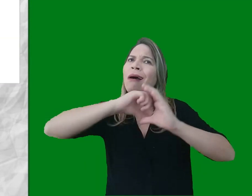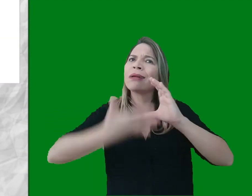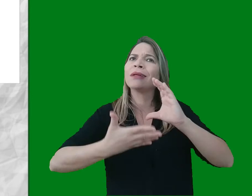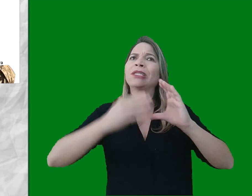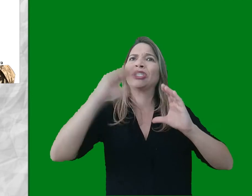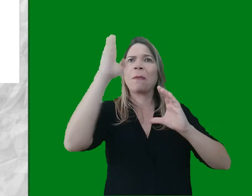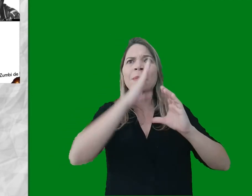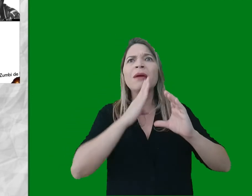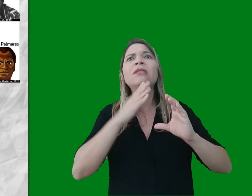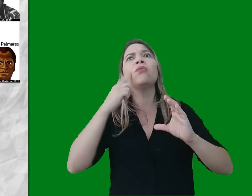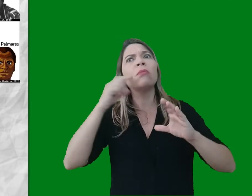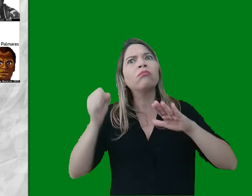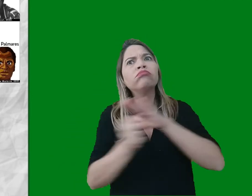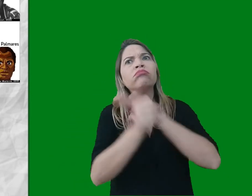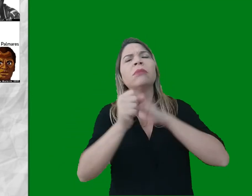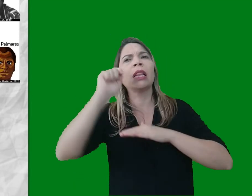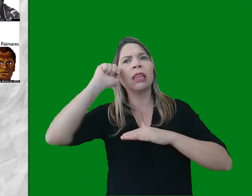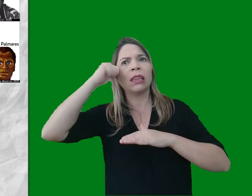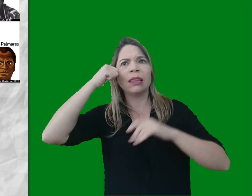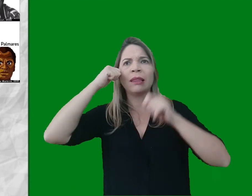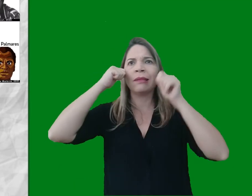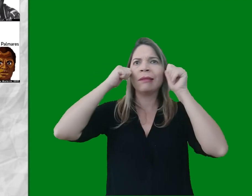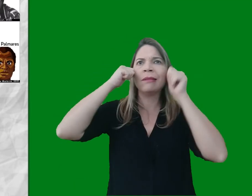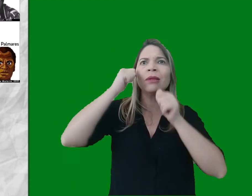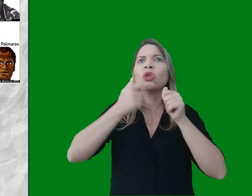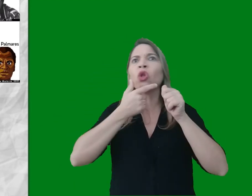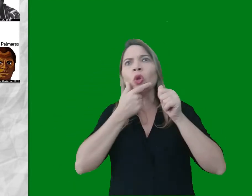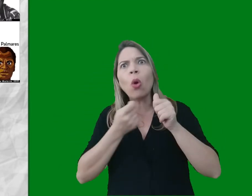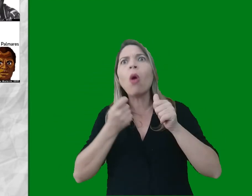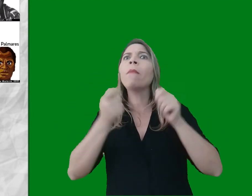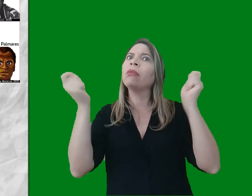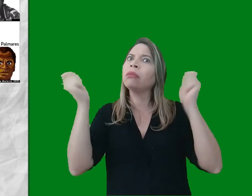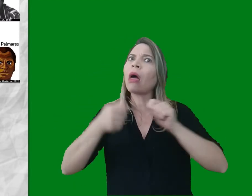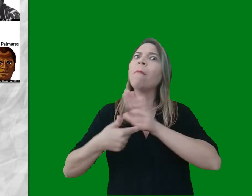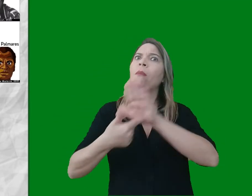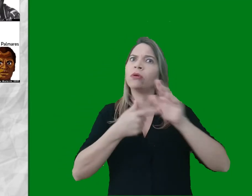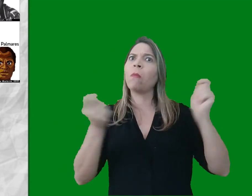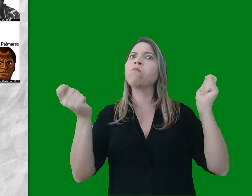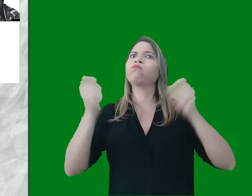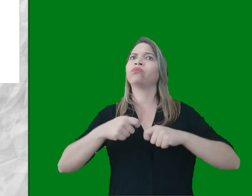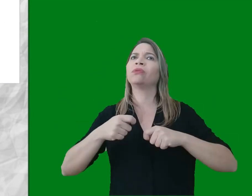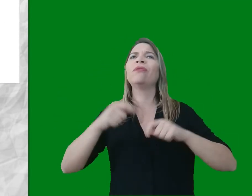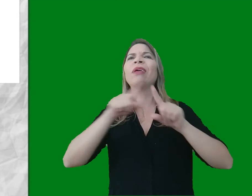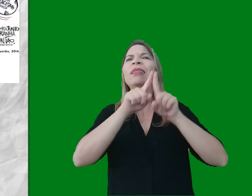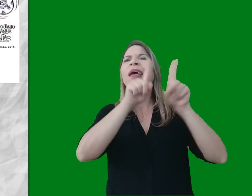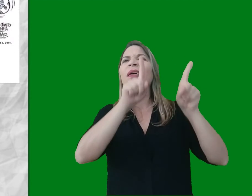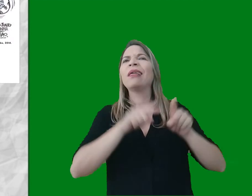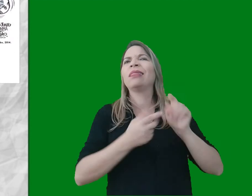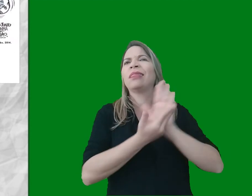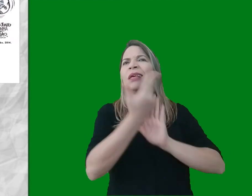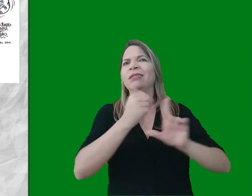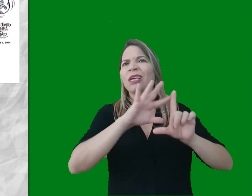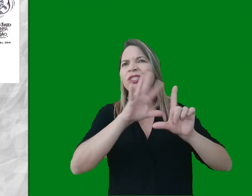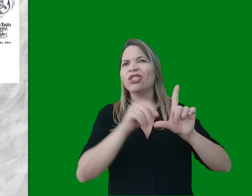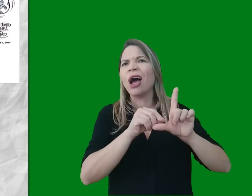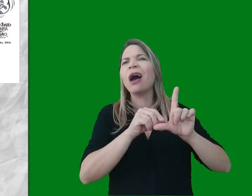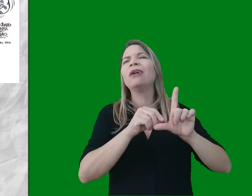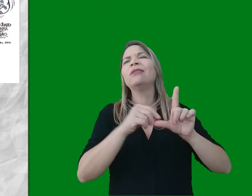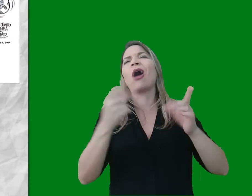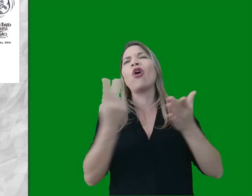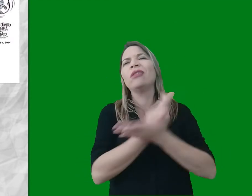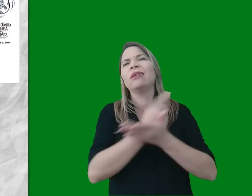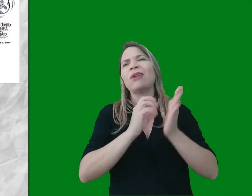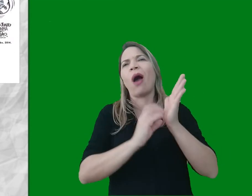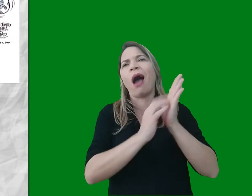busca por negros e negras que ocupam lugares de destaque na sociedade e um debate sobre uma charge do episódio de racismo acontecido com o goleiro